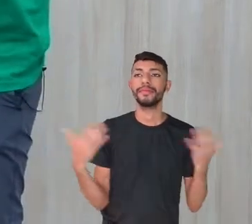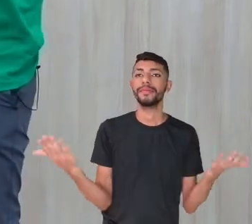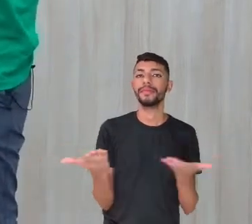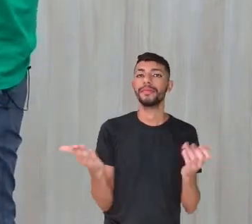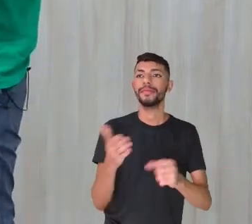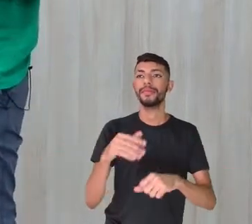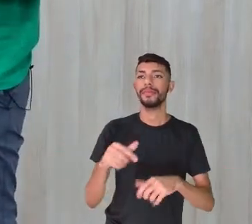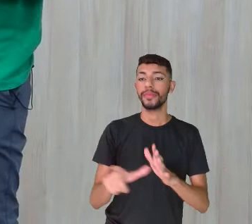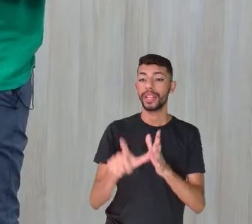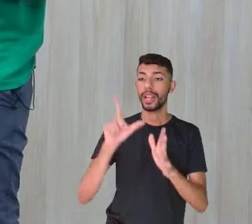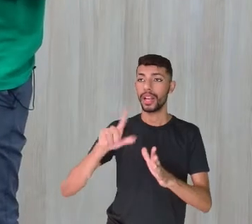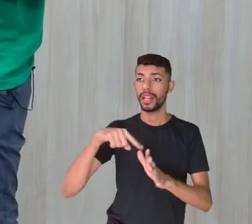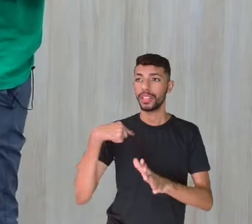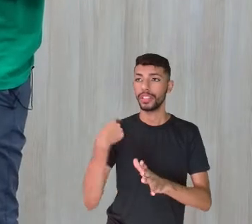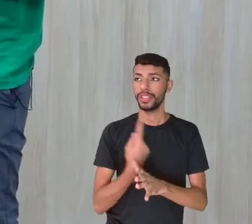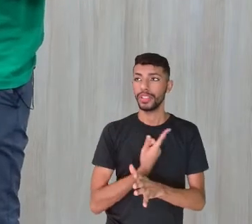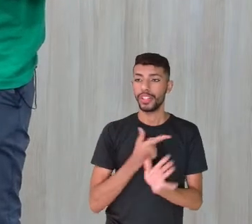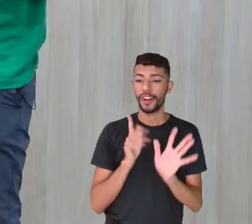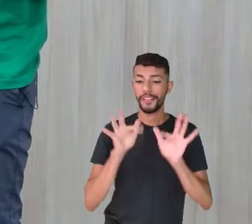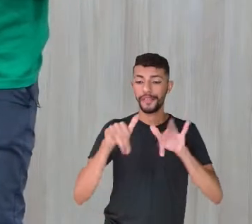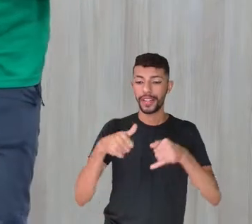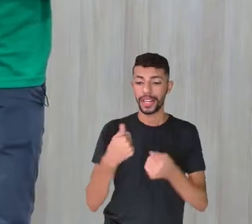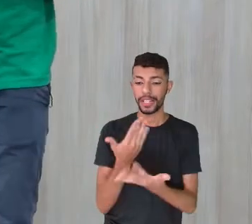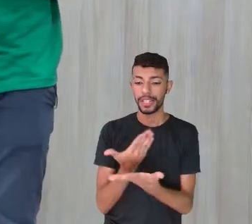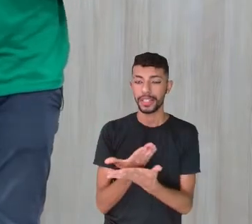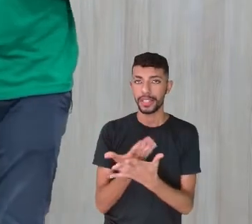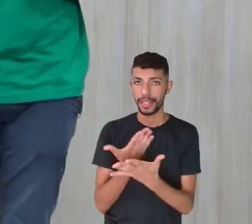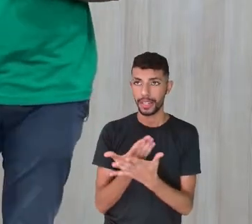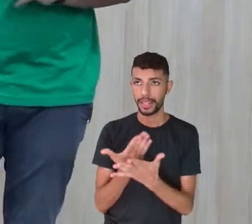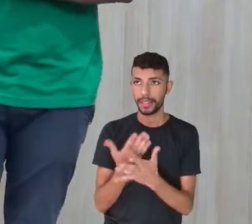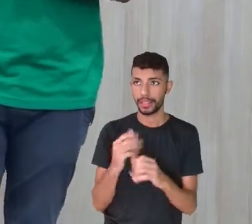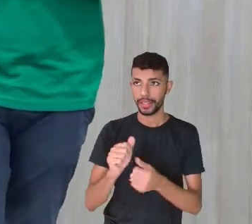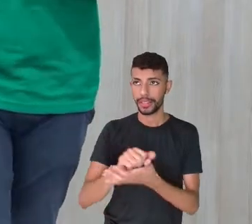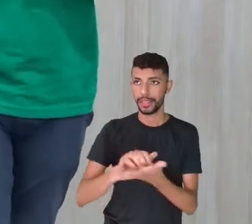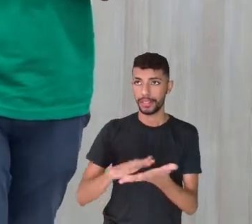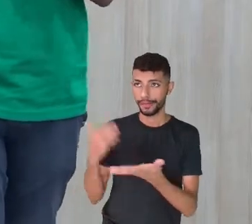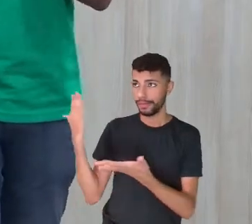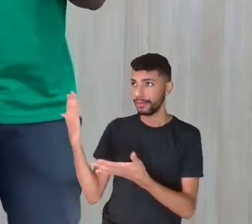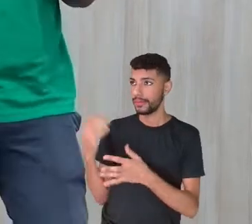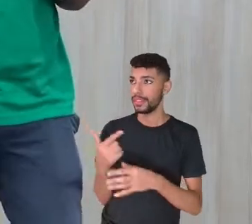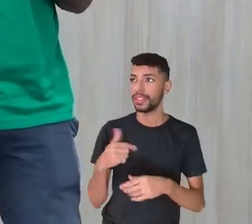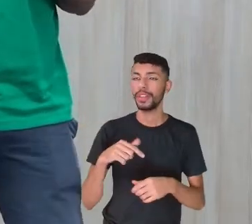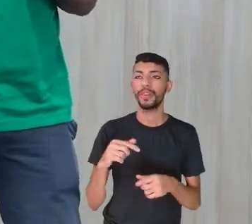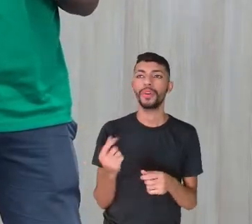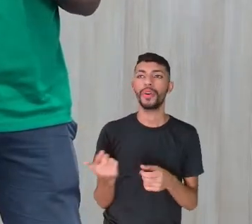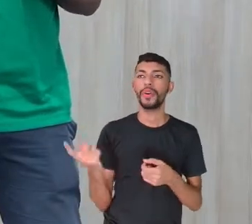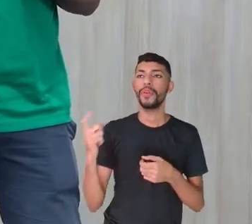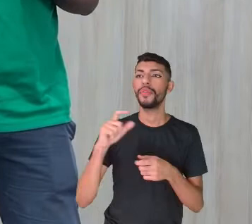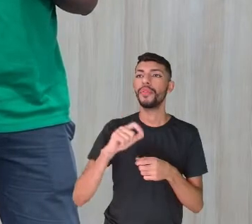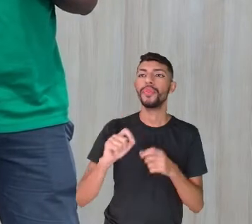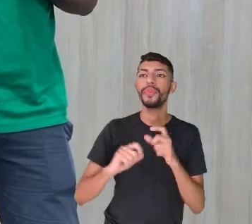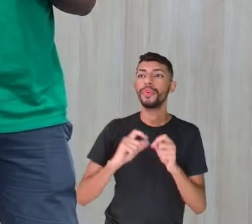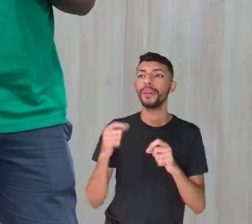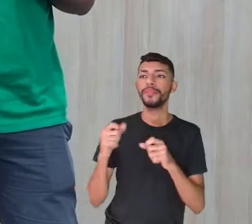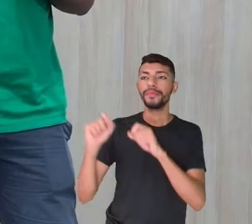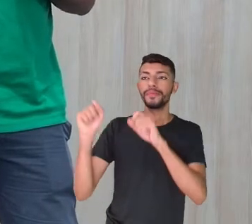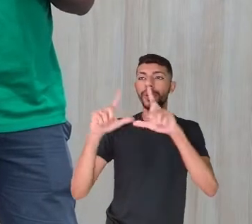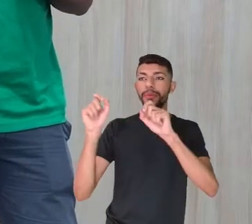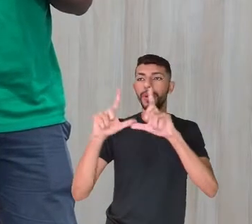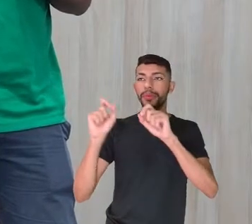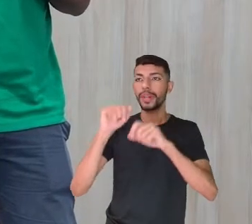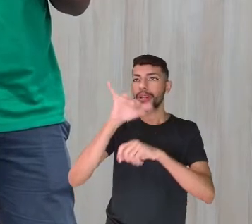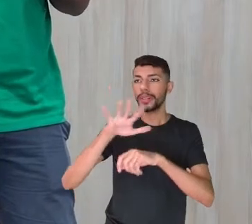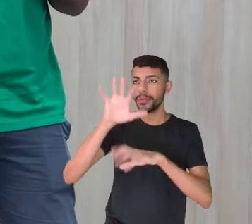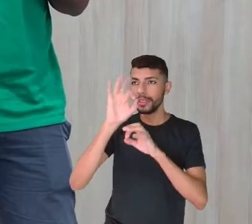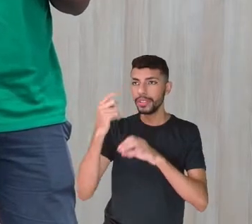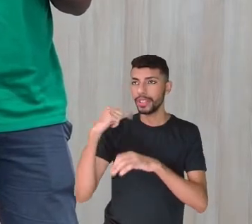agora, antes da gente terminar com essa atividade, eu vou retornar para as imagens do começo aqui, para a